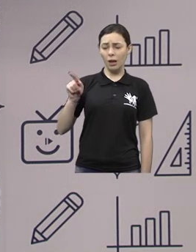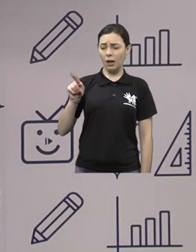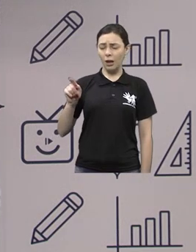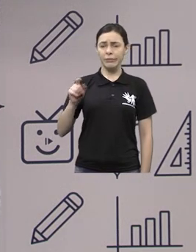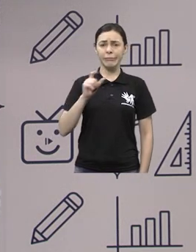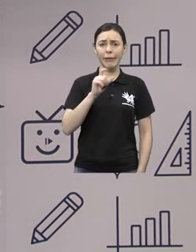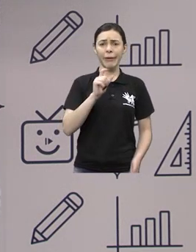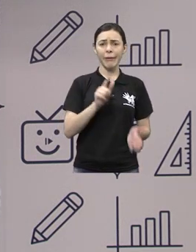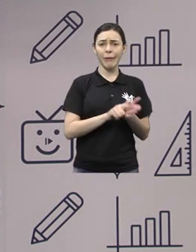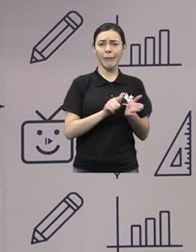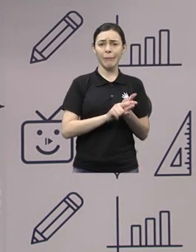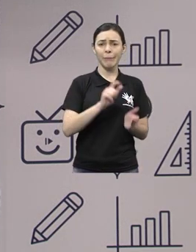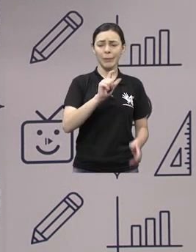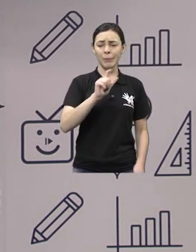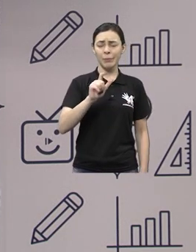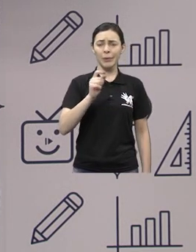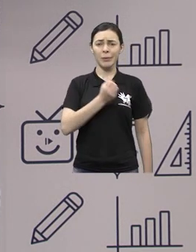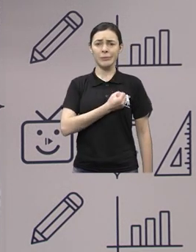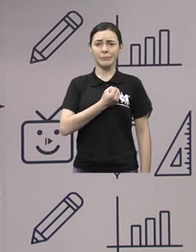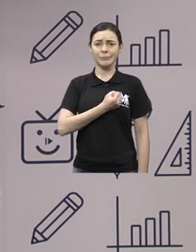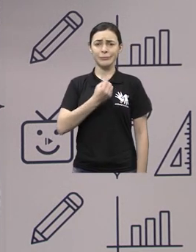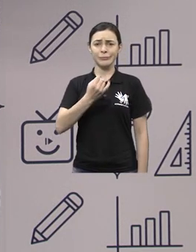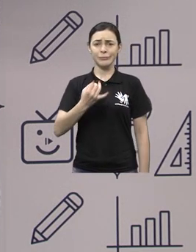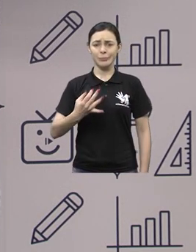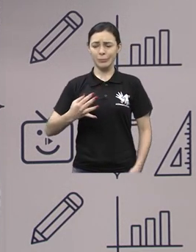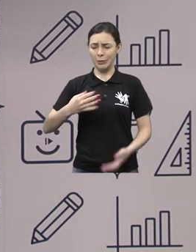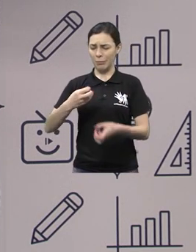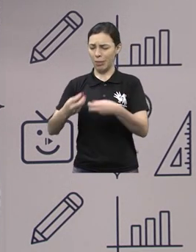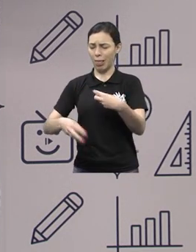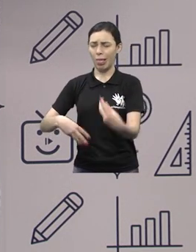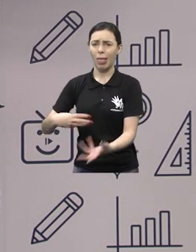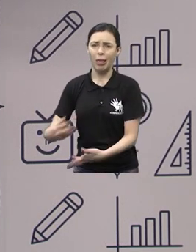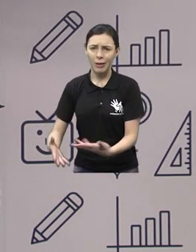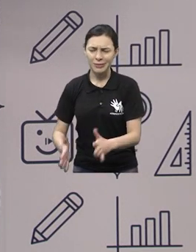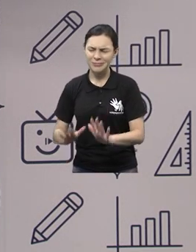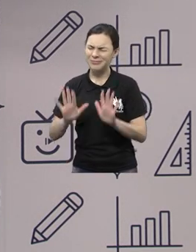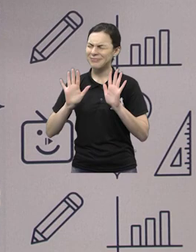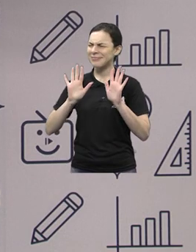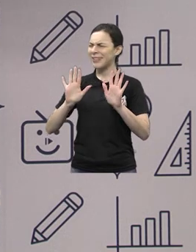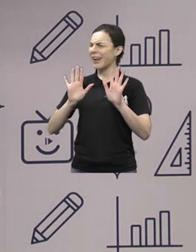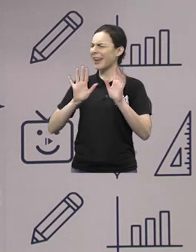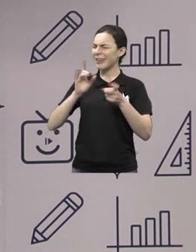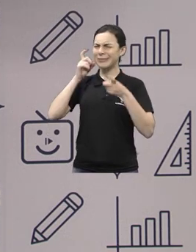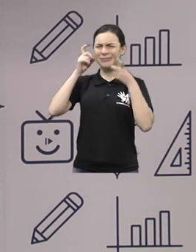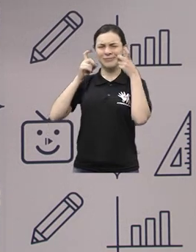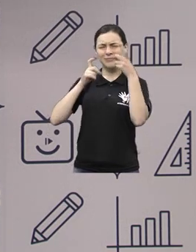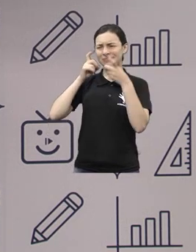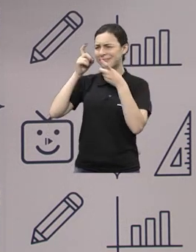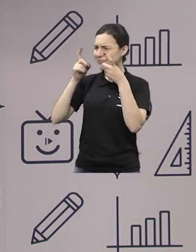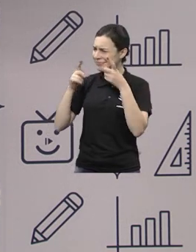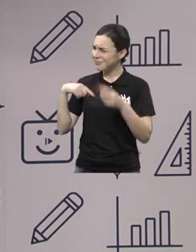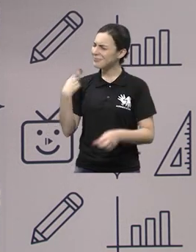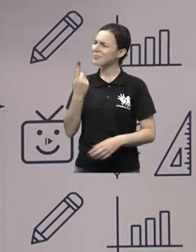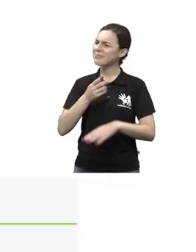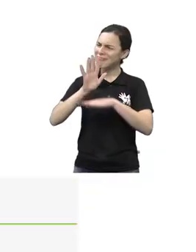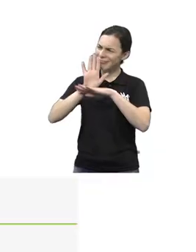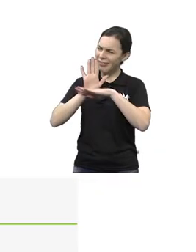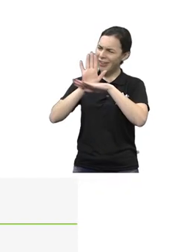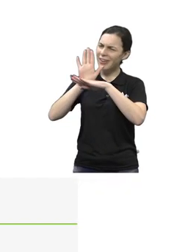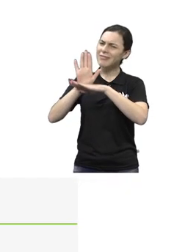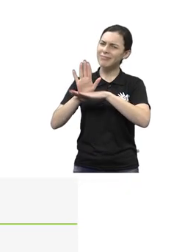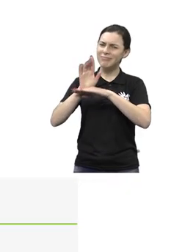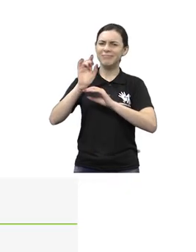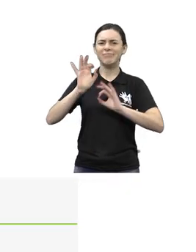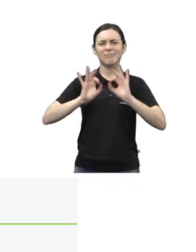o Max, ele derrubou as fichas numéricas. Max, não precisa se preocupar, Max. Nós vamos